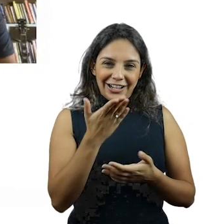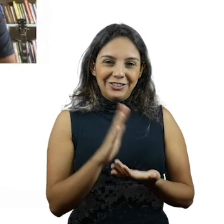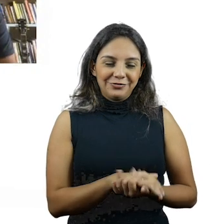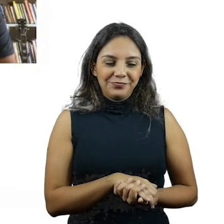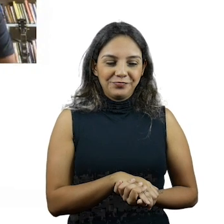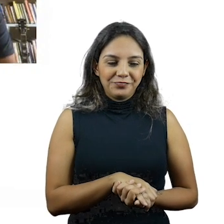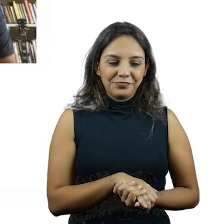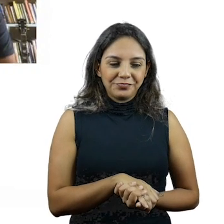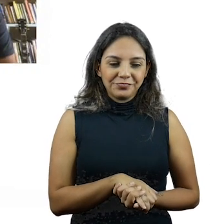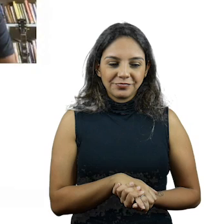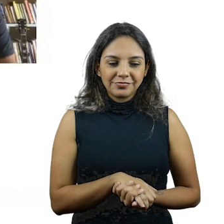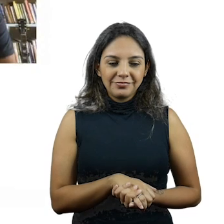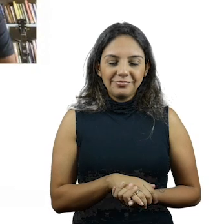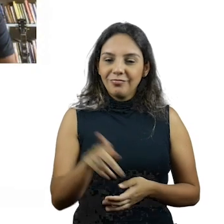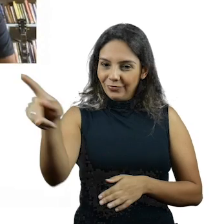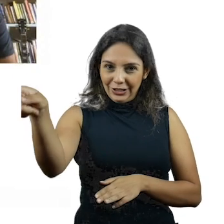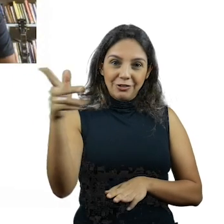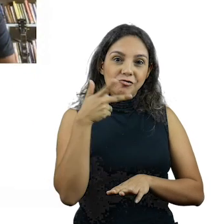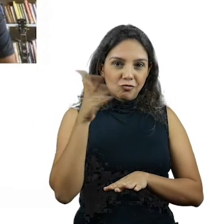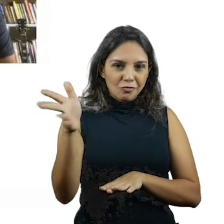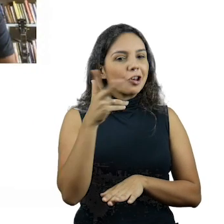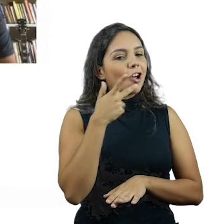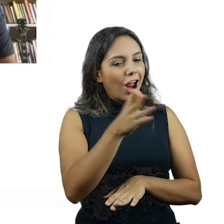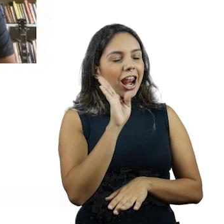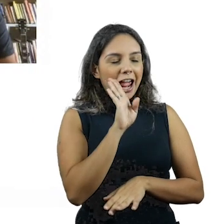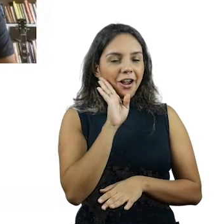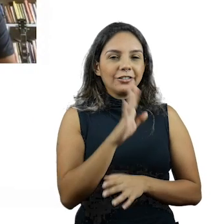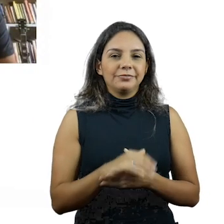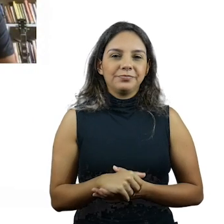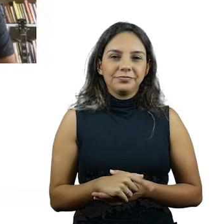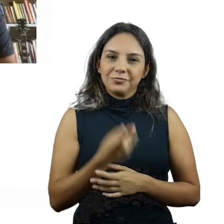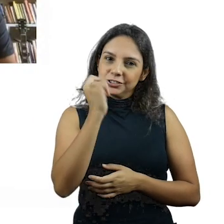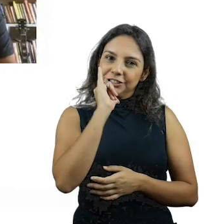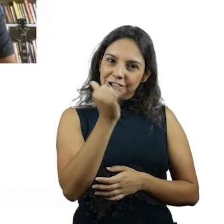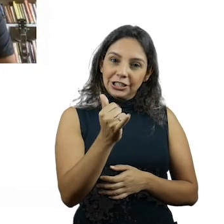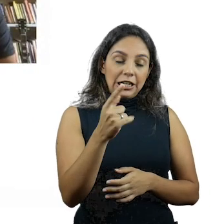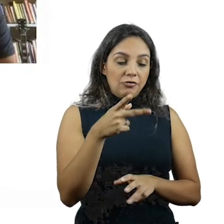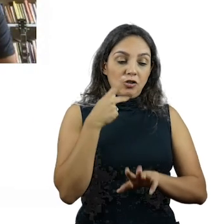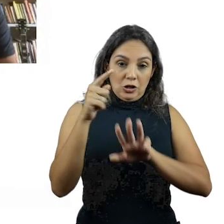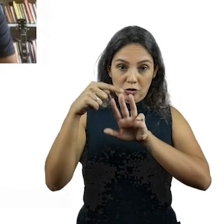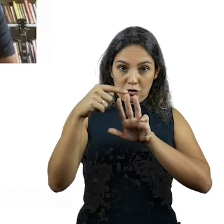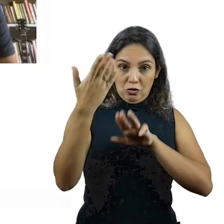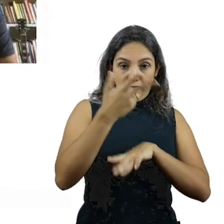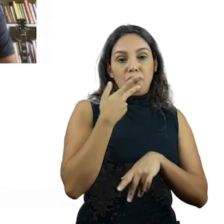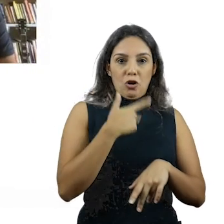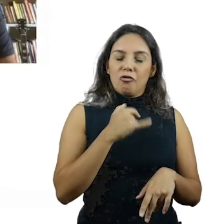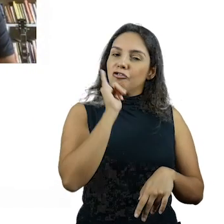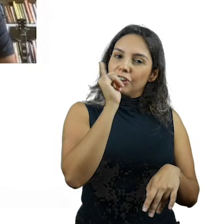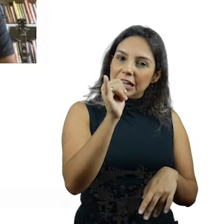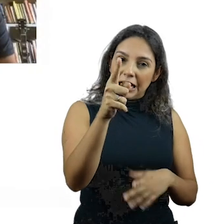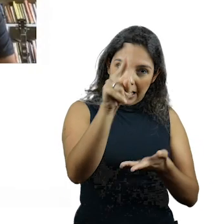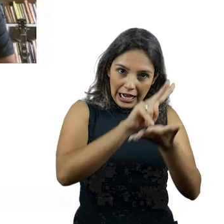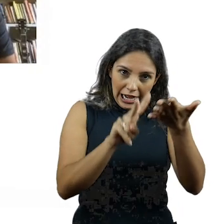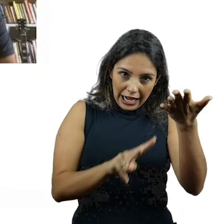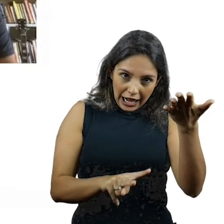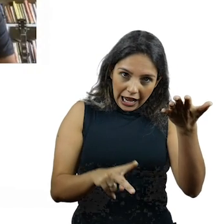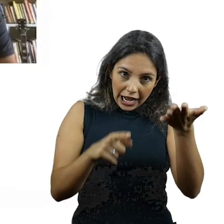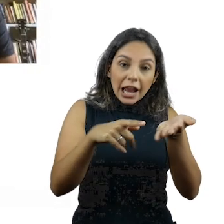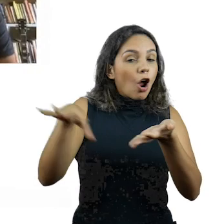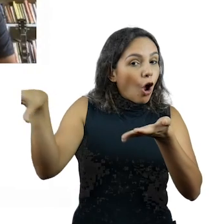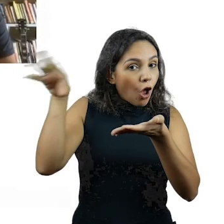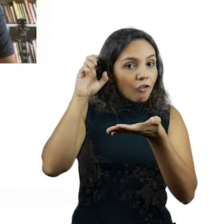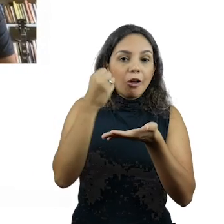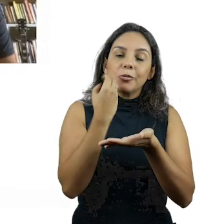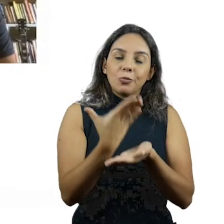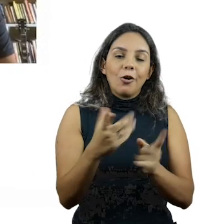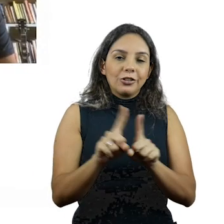hein? O pessoal que está assistindo aí, uma dica legal para assistir, para ler o Bellini e a Esfinge. Não devia ter tido essa ideia. Eu